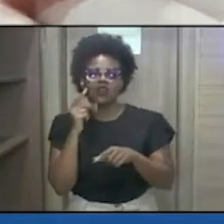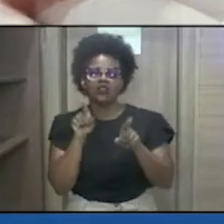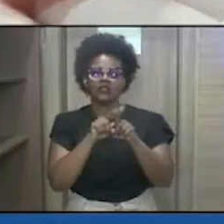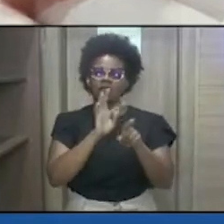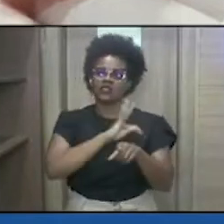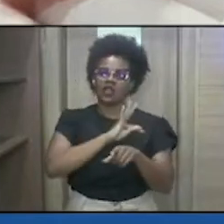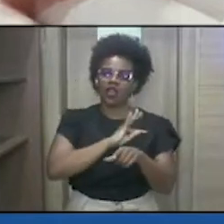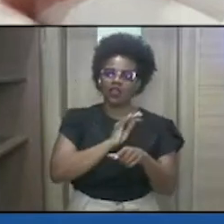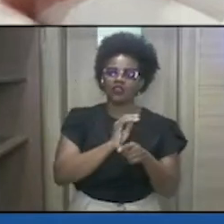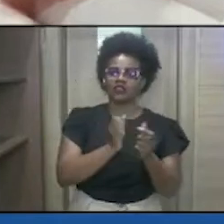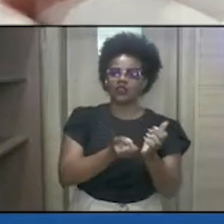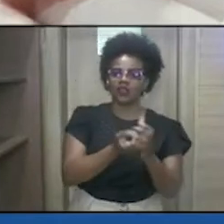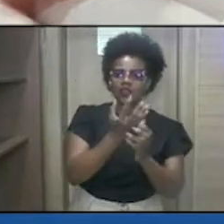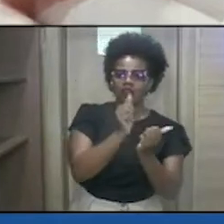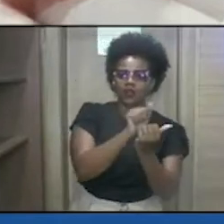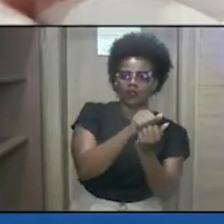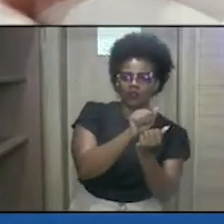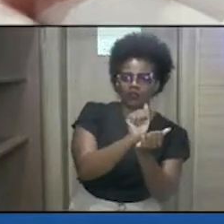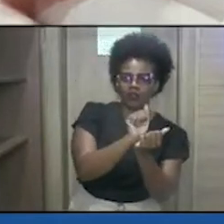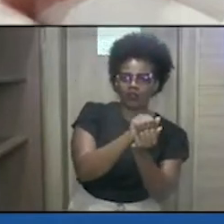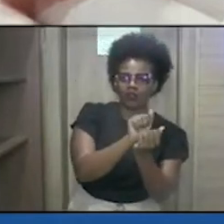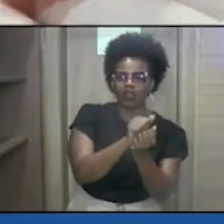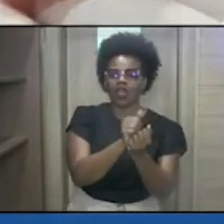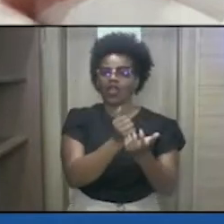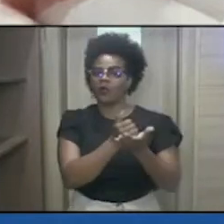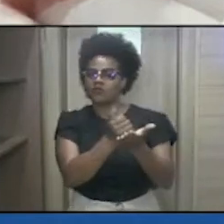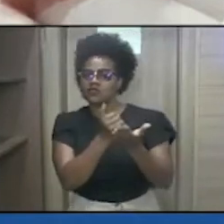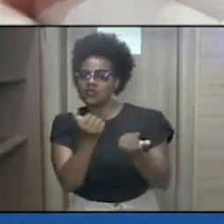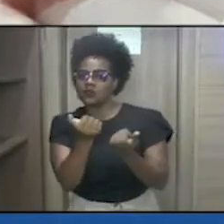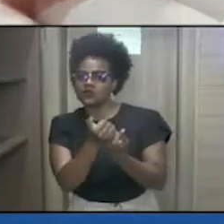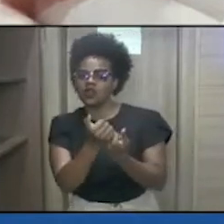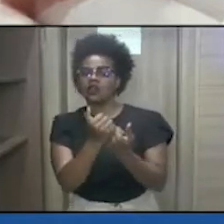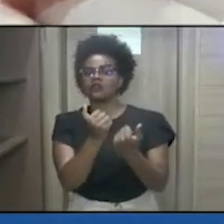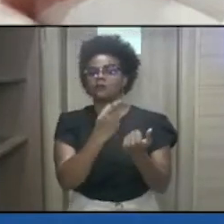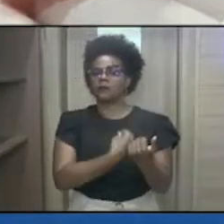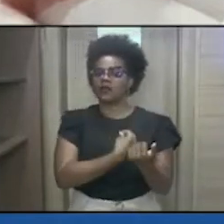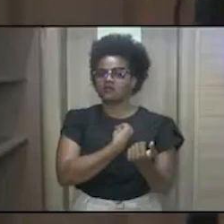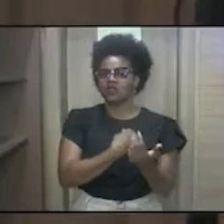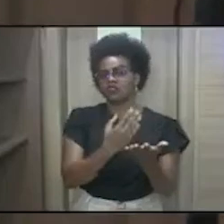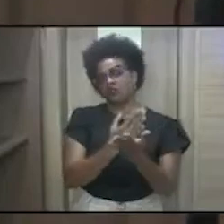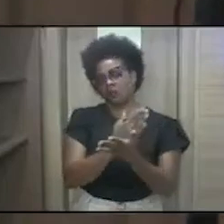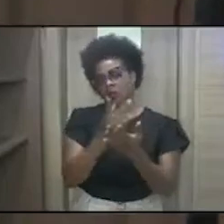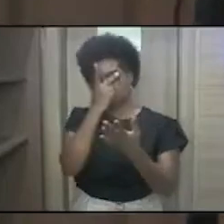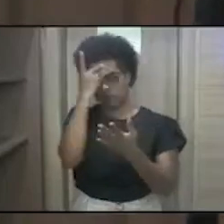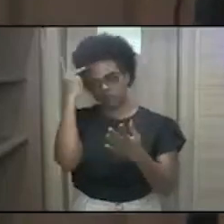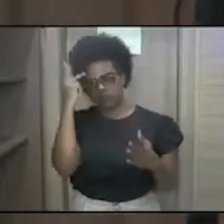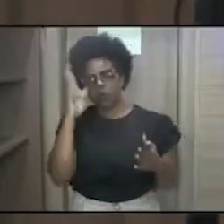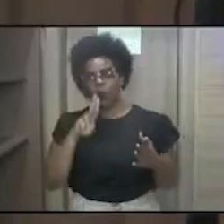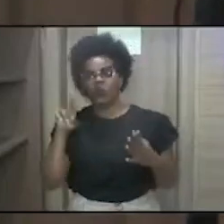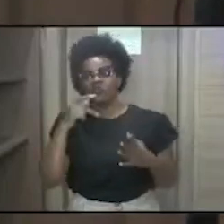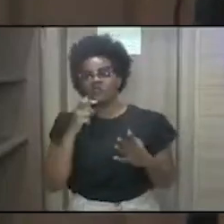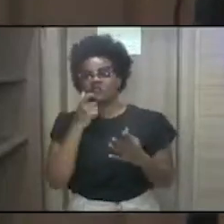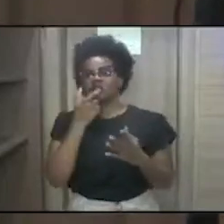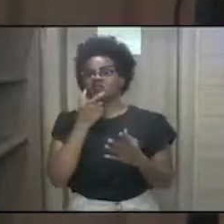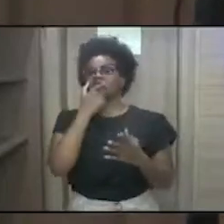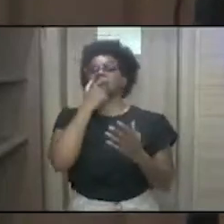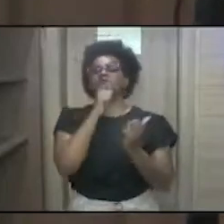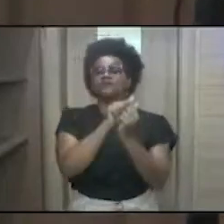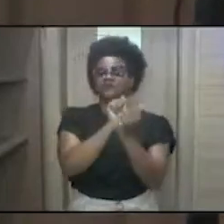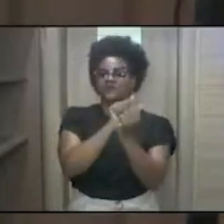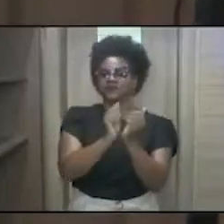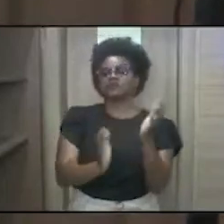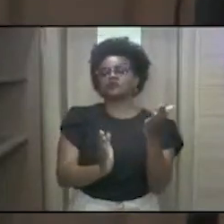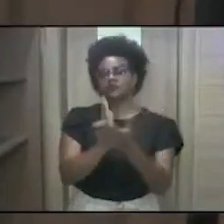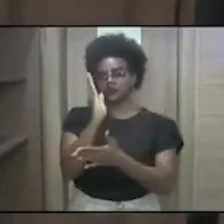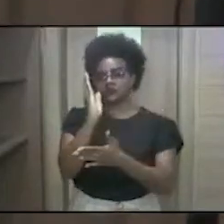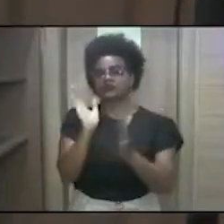prótese dentária, auxiliares, quando estavam presentes, e alguns usuários, né. Teve aprovação do Comitê de Ética em